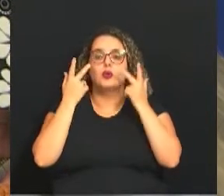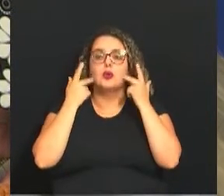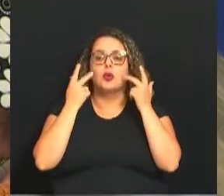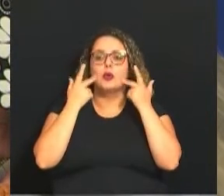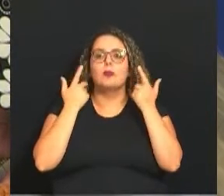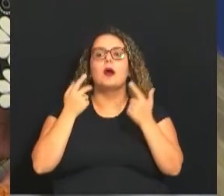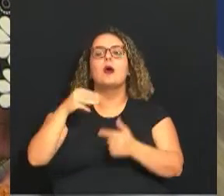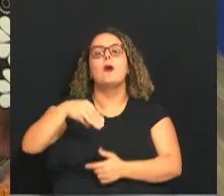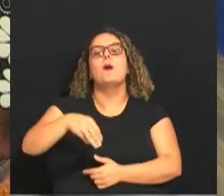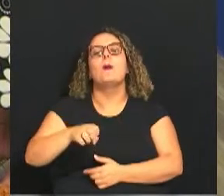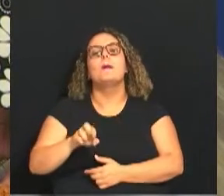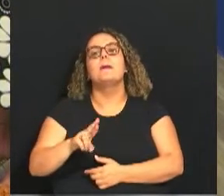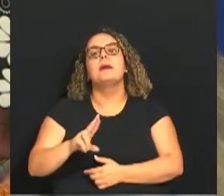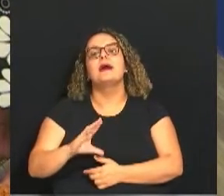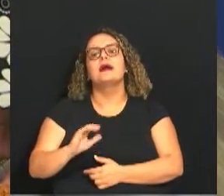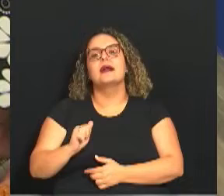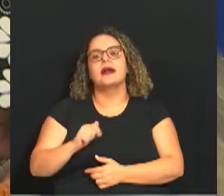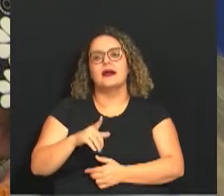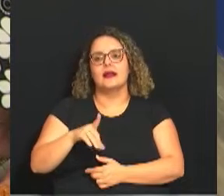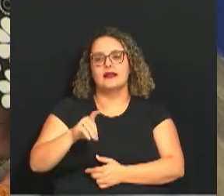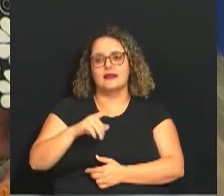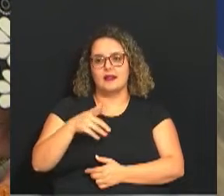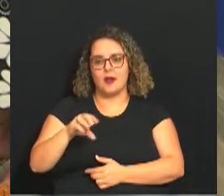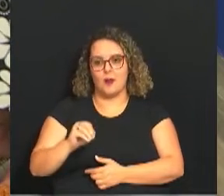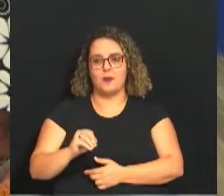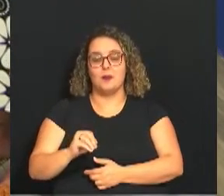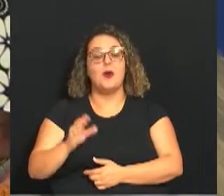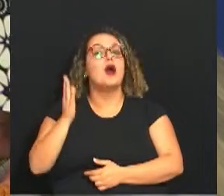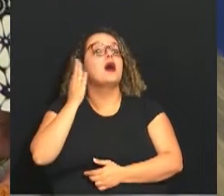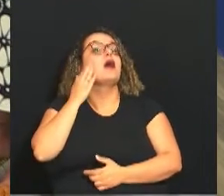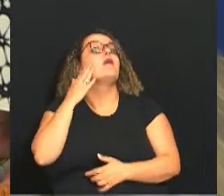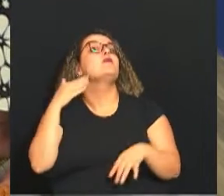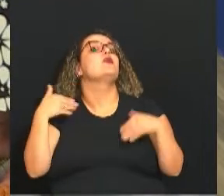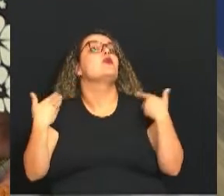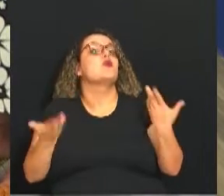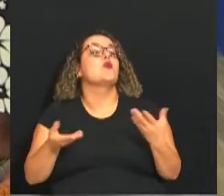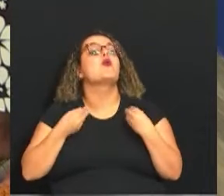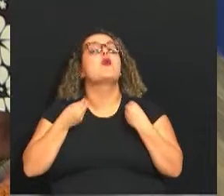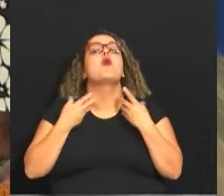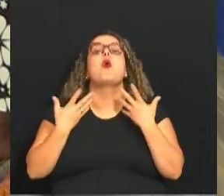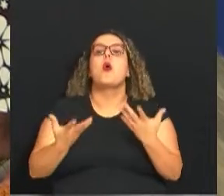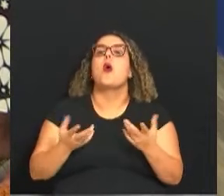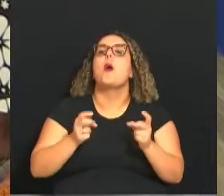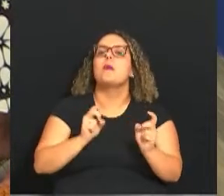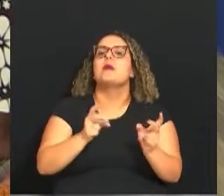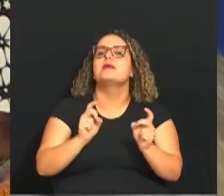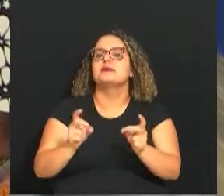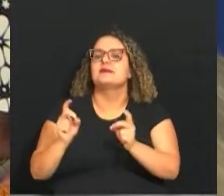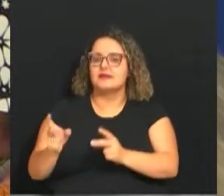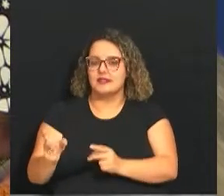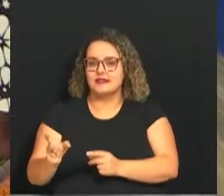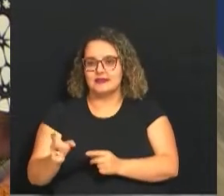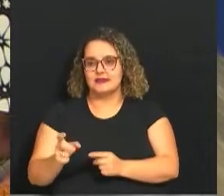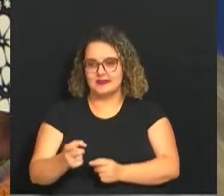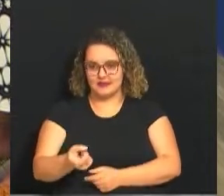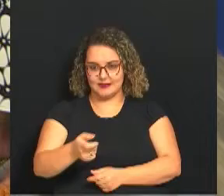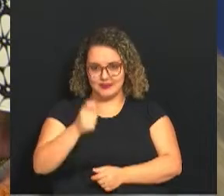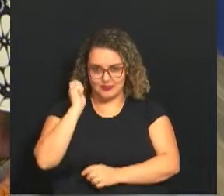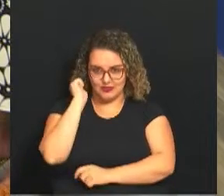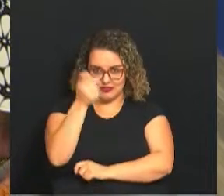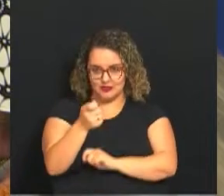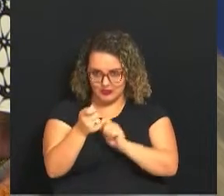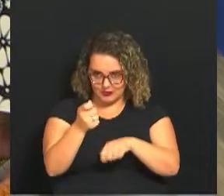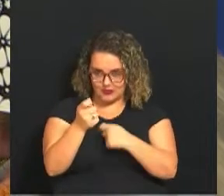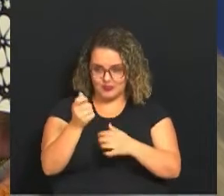Então a gente vai retornar daqui a um tempo aqui no Mercadão para saber como é que estarão as vendas de pescado nesta